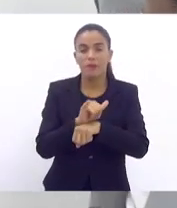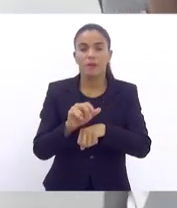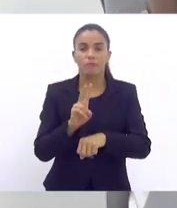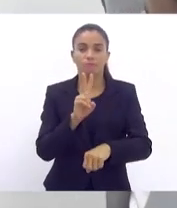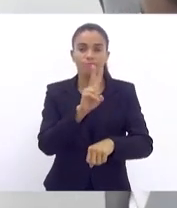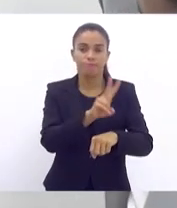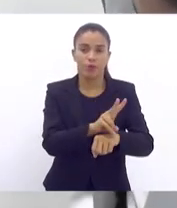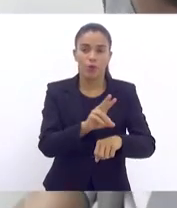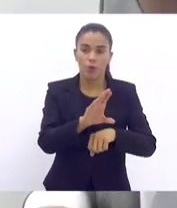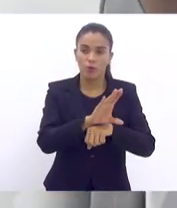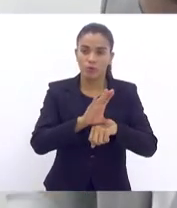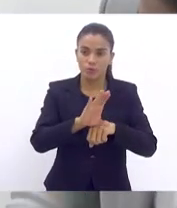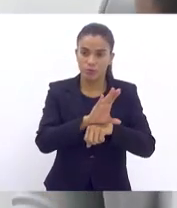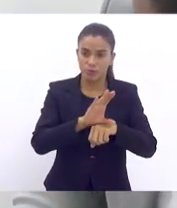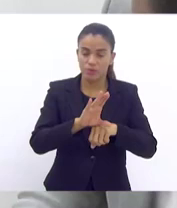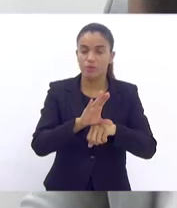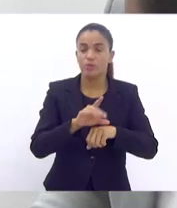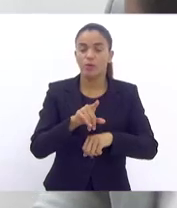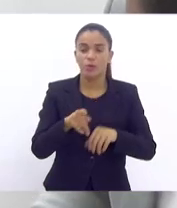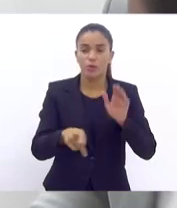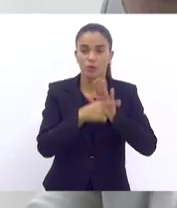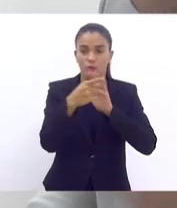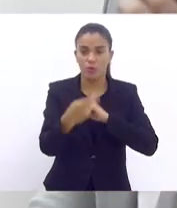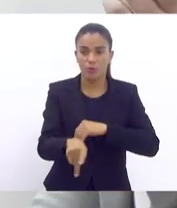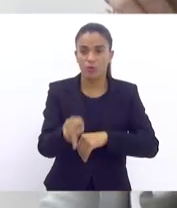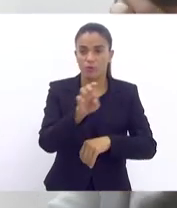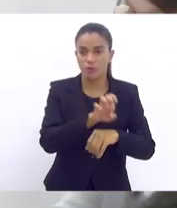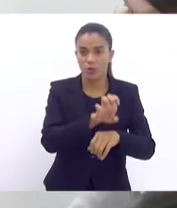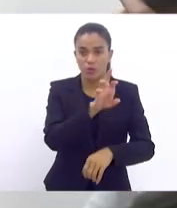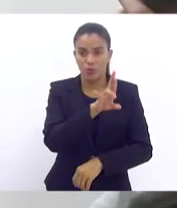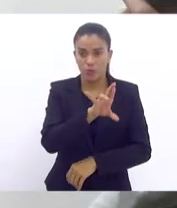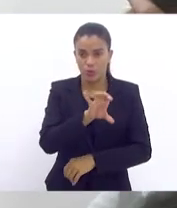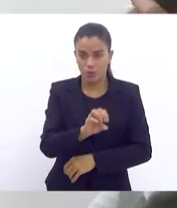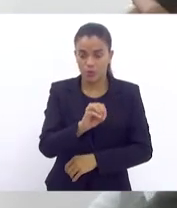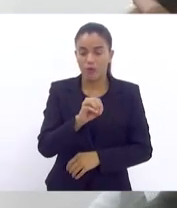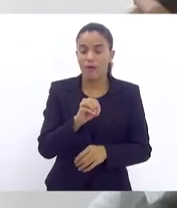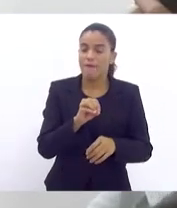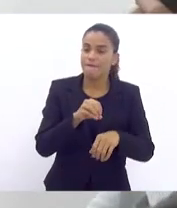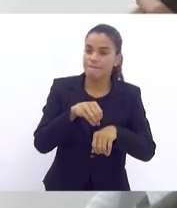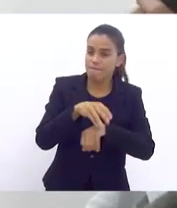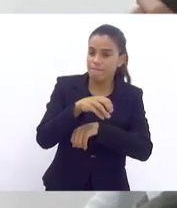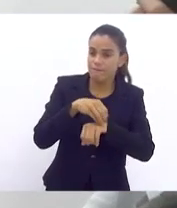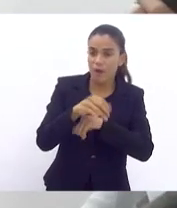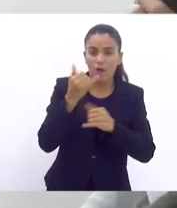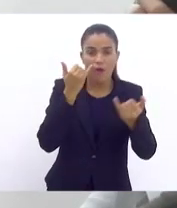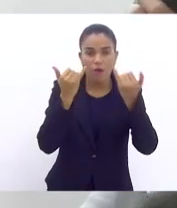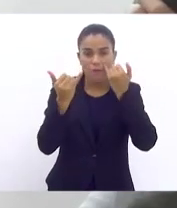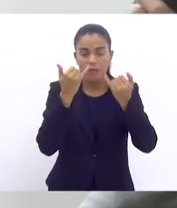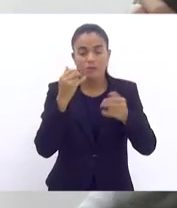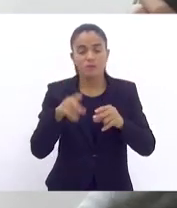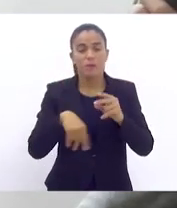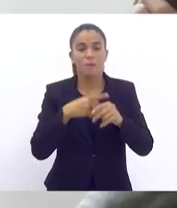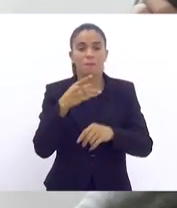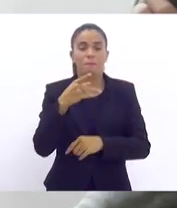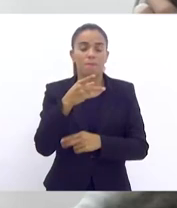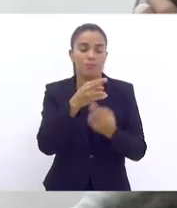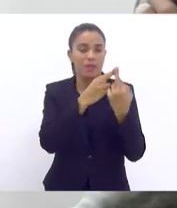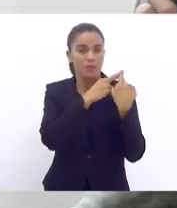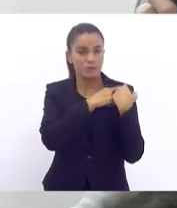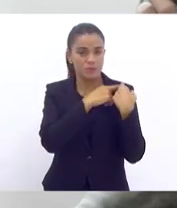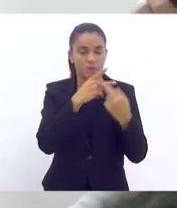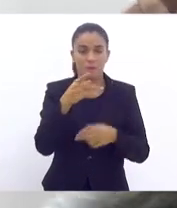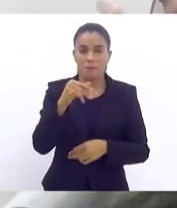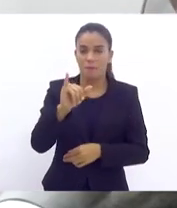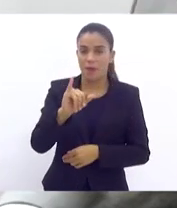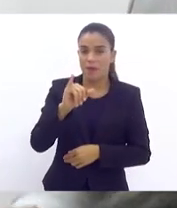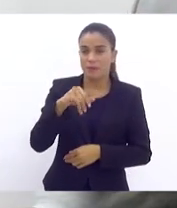do Direito Constitucional a privacidade no estado do Rio de Janeiro quanto a proteção de informações pessoais de pais e responsáveis fornecidas